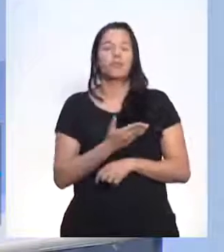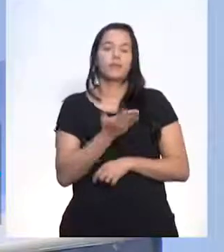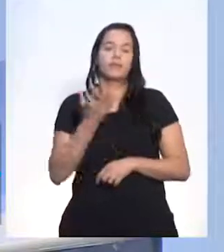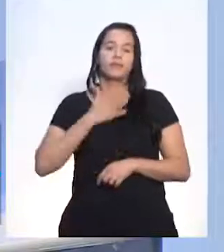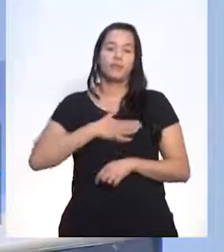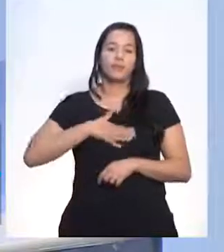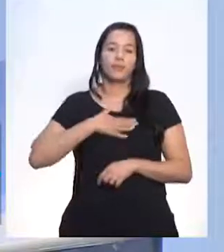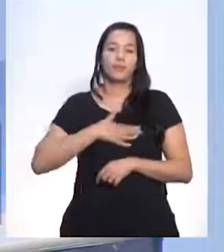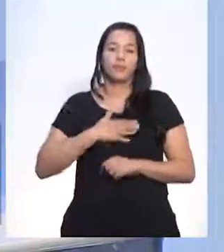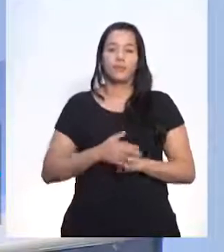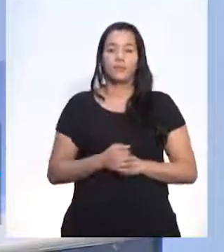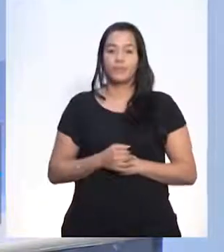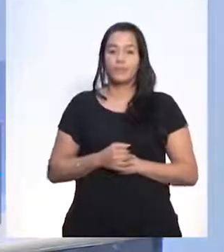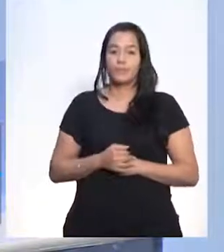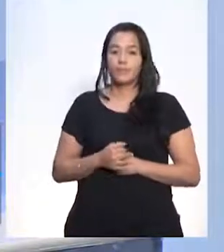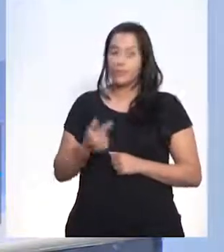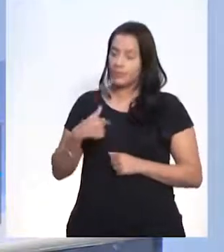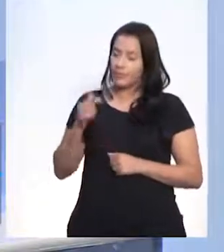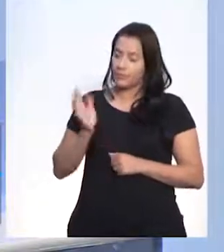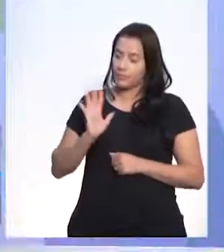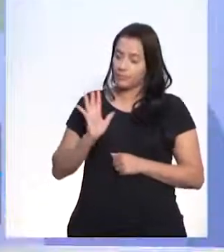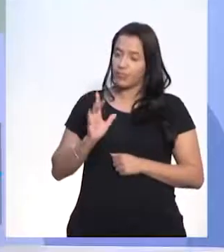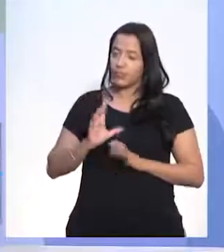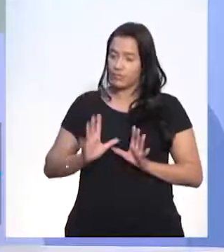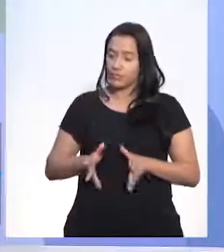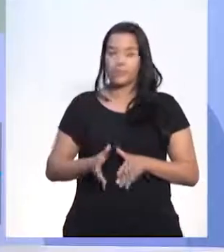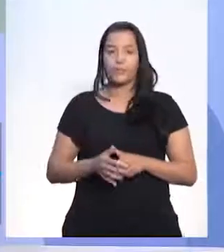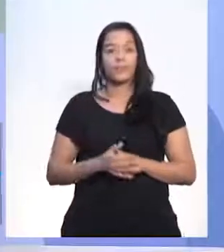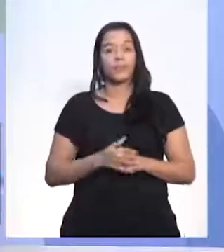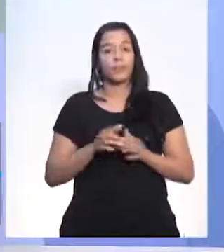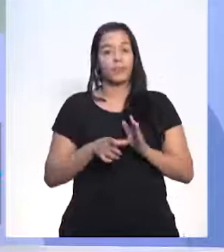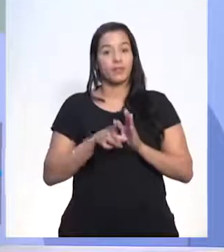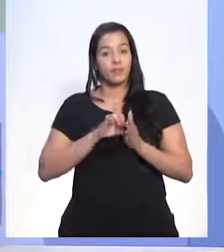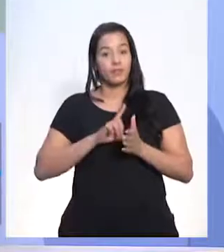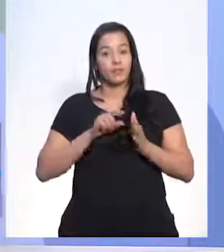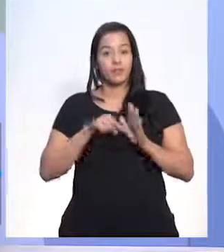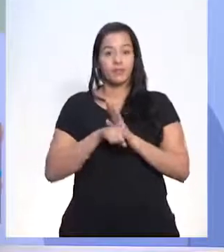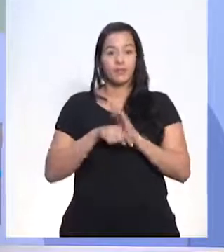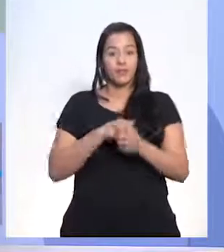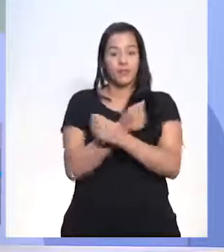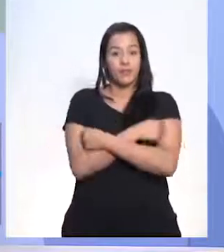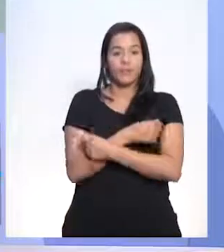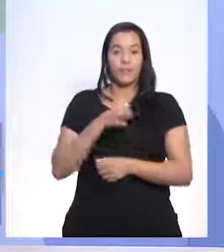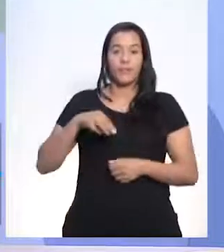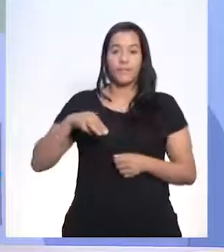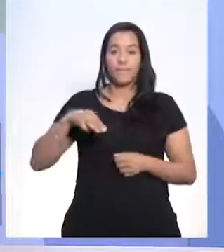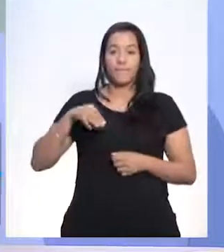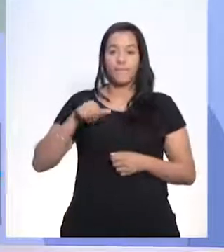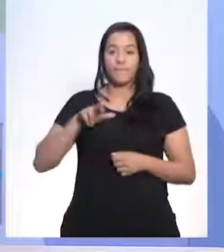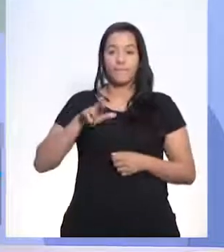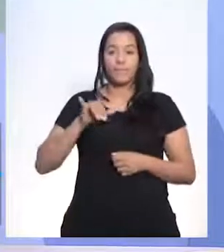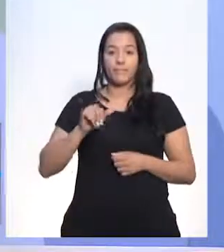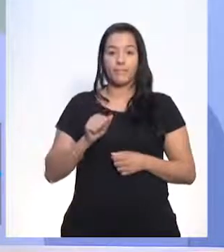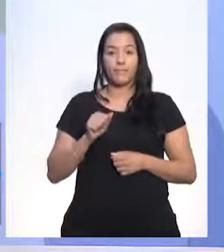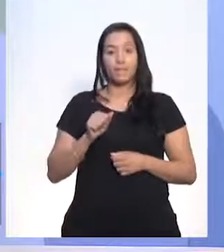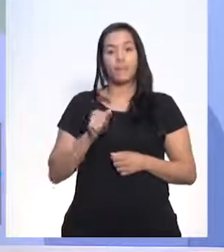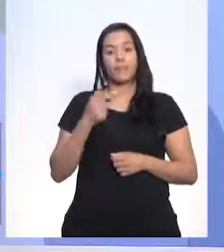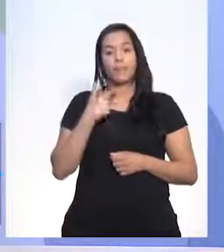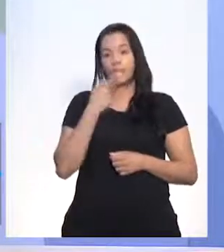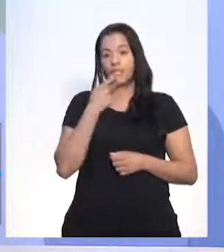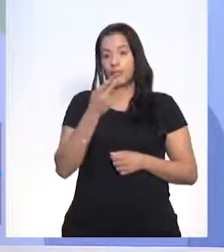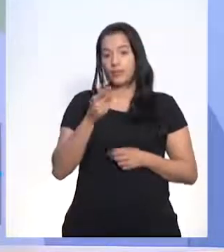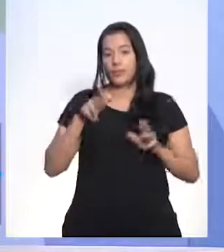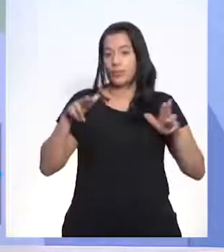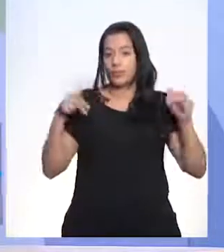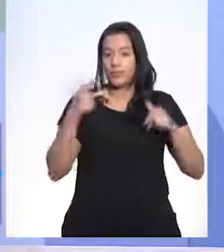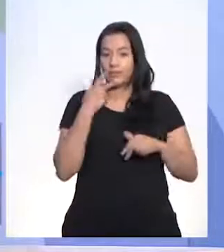tenha gostado. Vamos nos despedir, professora Roberta? Vamos sim, mas antes de avaliar a aula, eu quero mandar um abraço para a professora Maria, mas eu não sei qual o sobrenome dela, que ela disse que eu nunca falo o nome